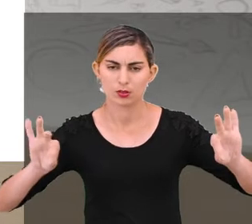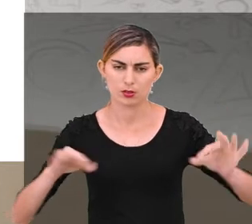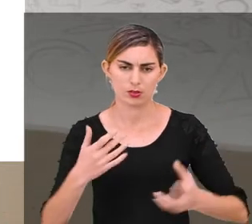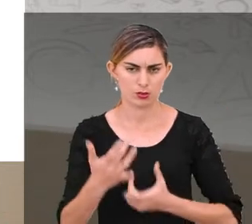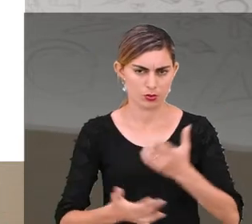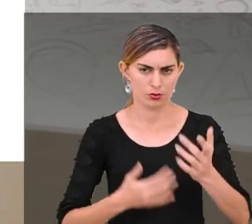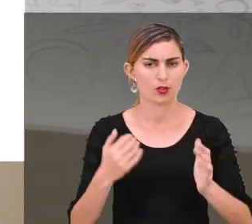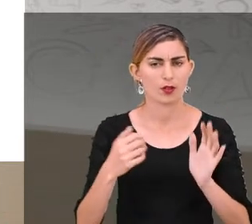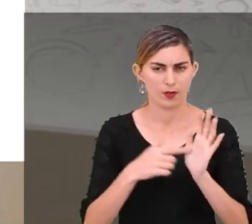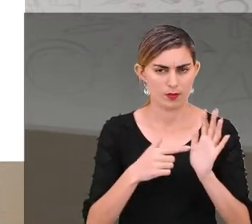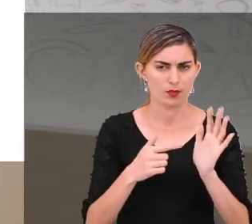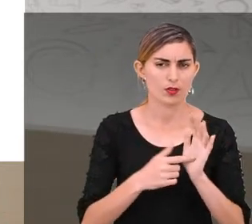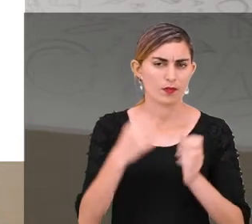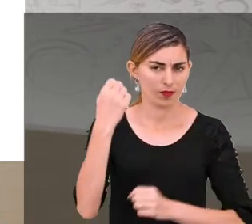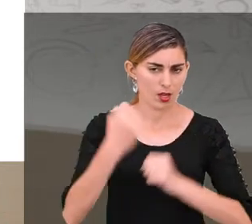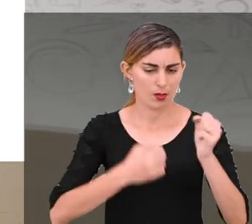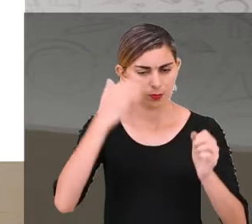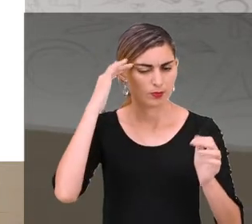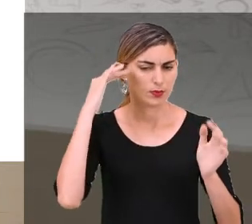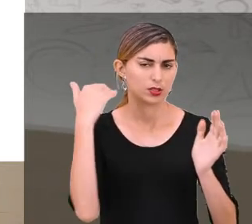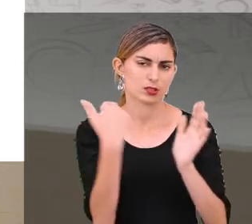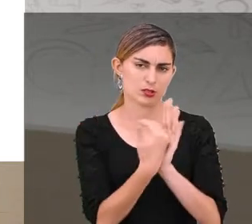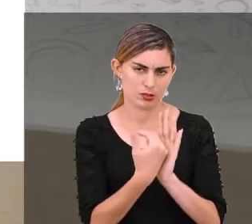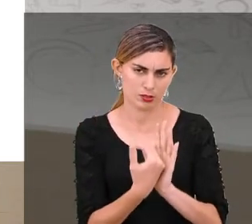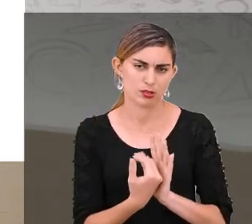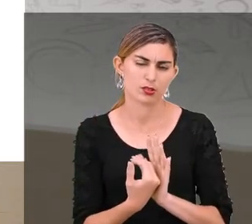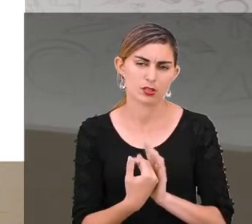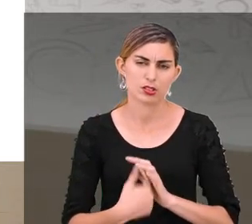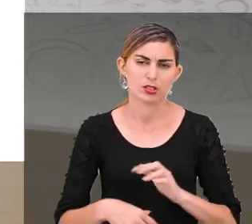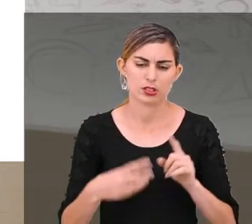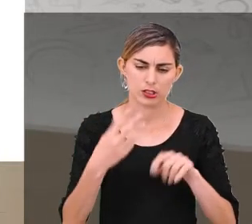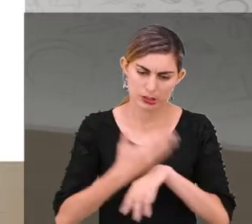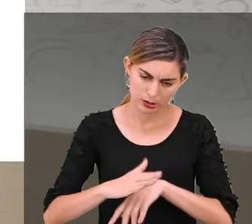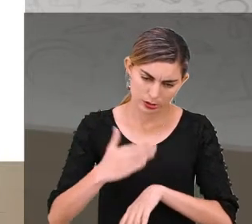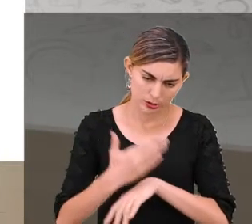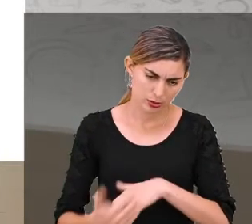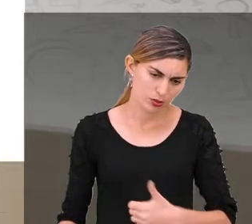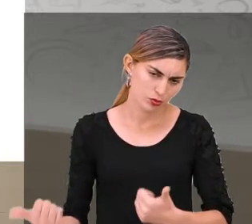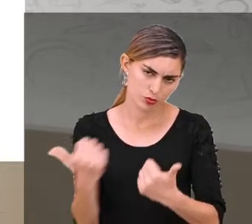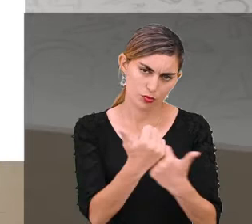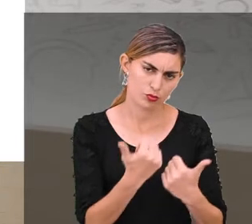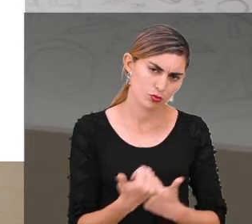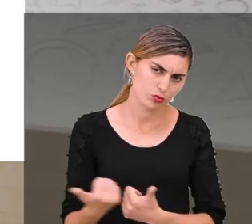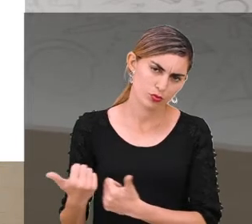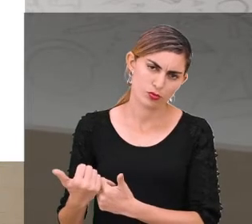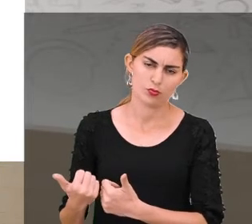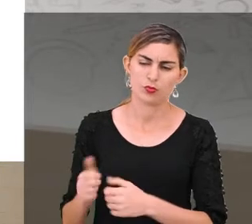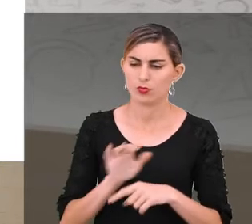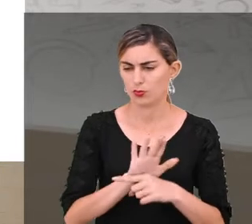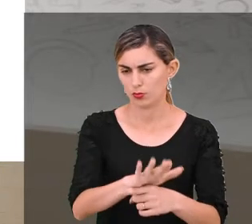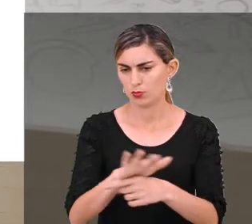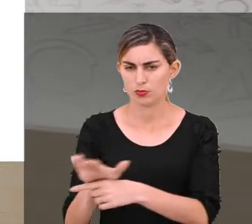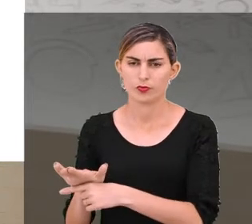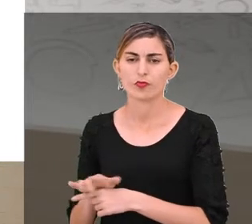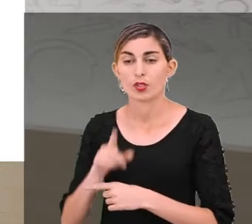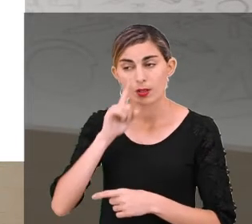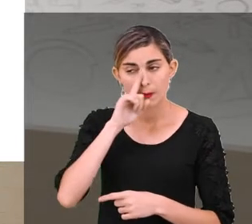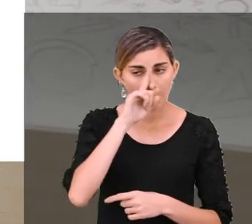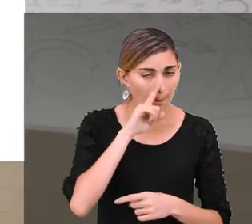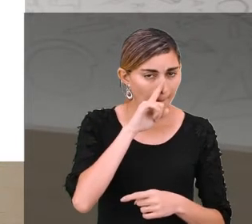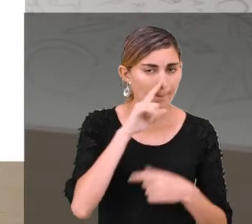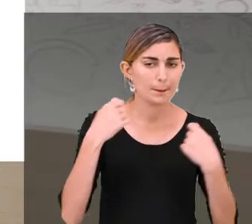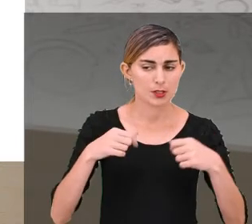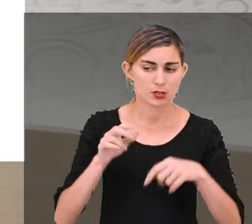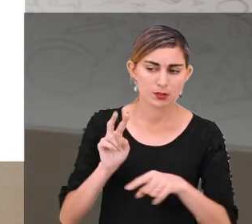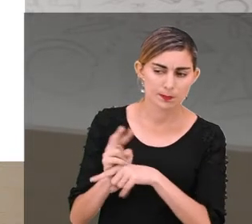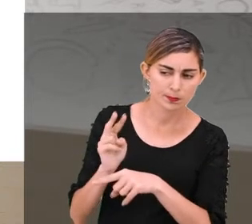fogão, conforme previsão do fabricante. Treinar e substituir os colaboradores quanto ao risco